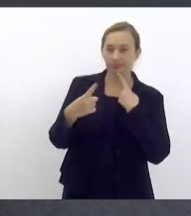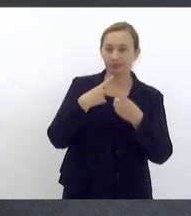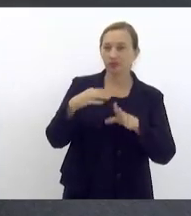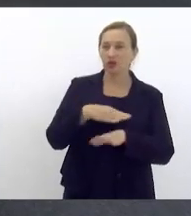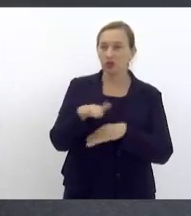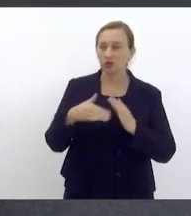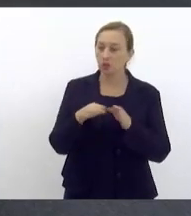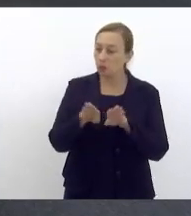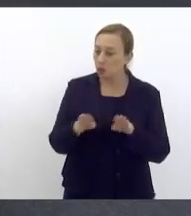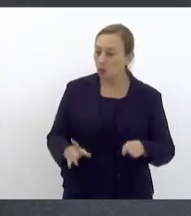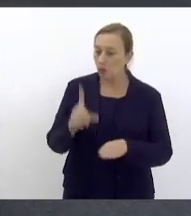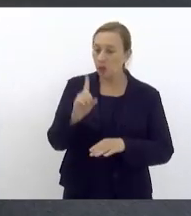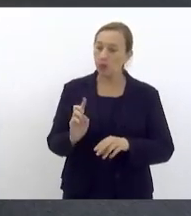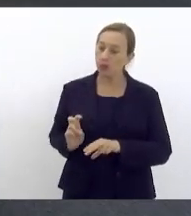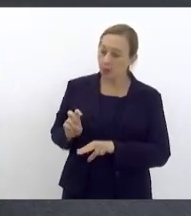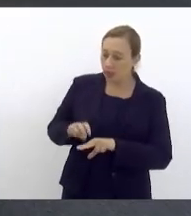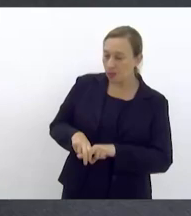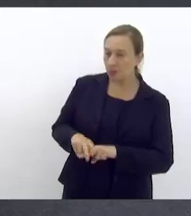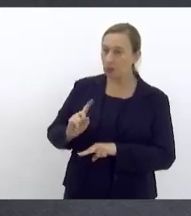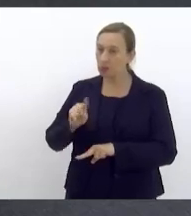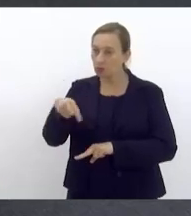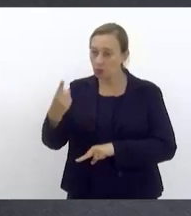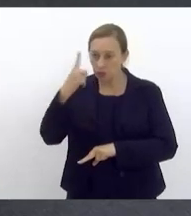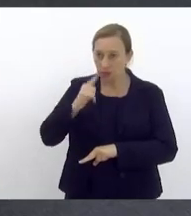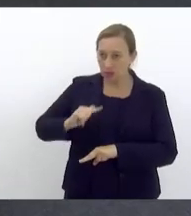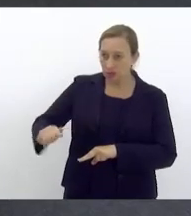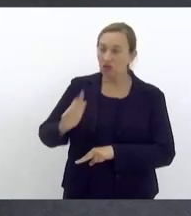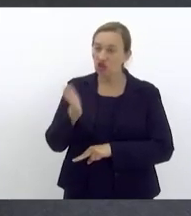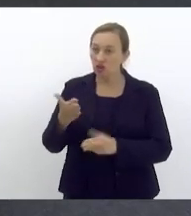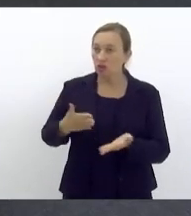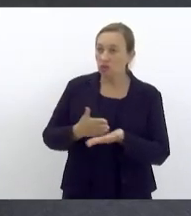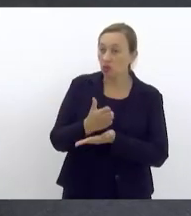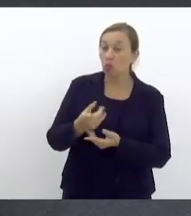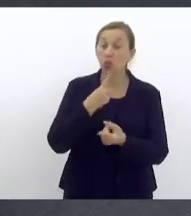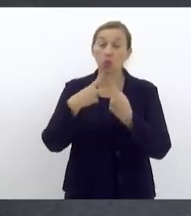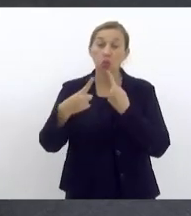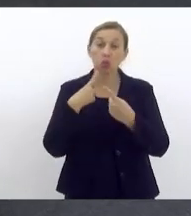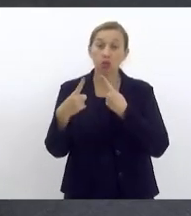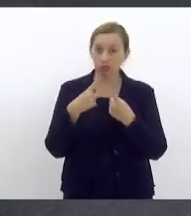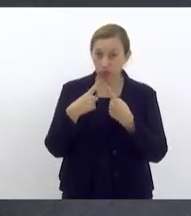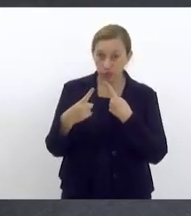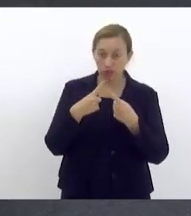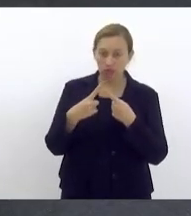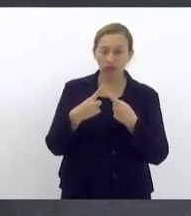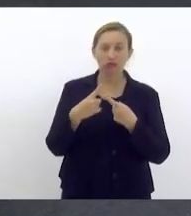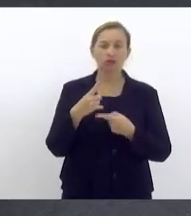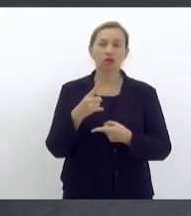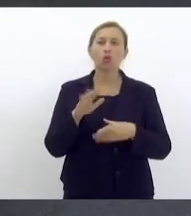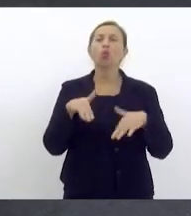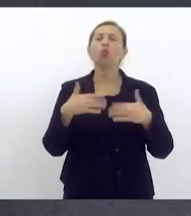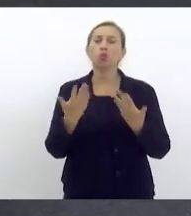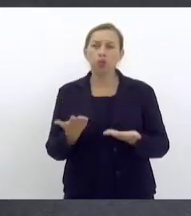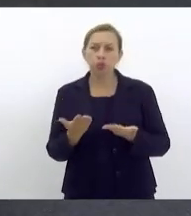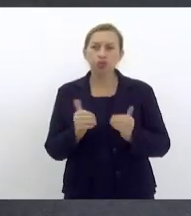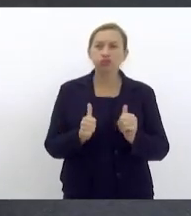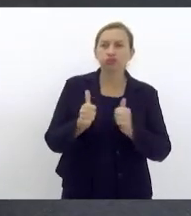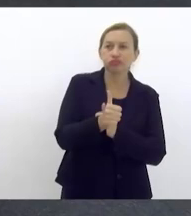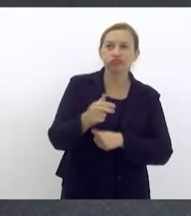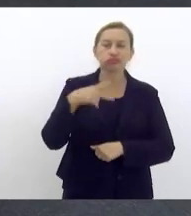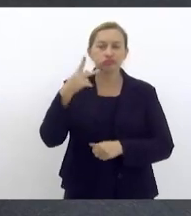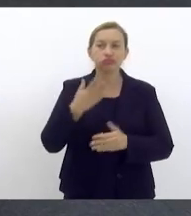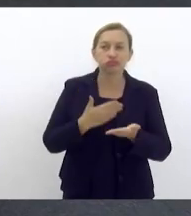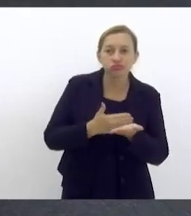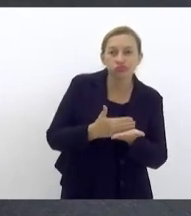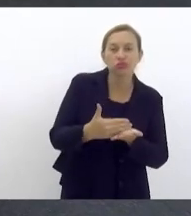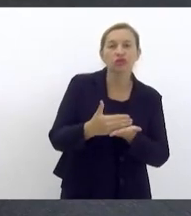diretora para que a gente possa sentar na próxima semana já que vai ser aprovado e discutir minimamente quais frentes parlamentares podem começar